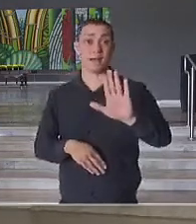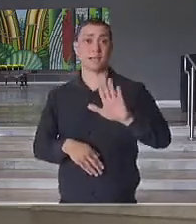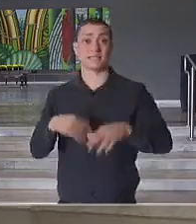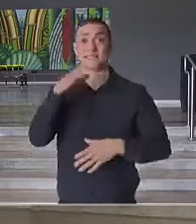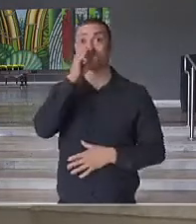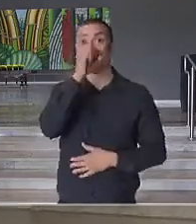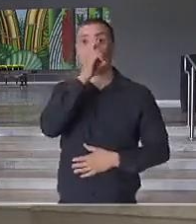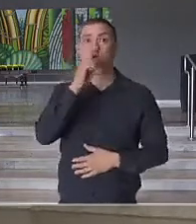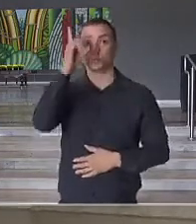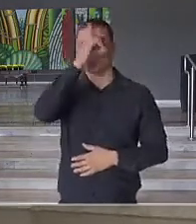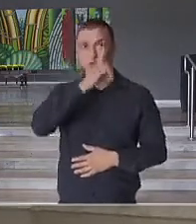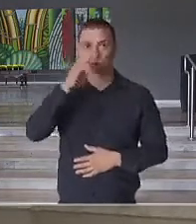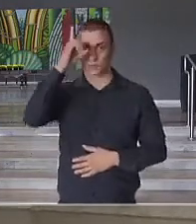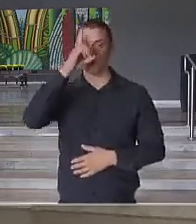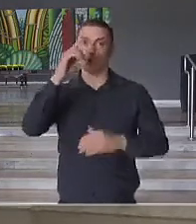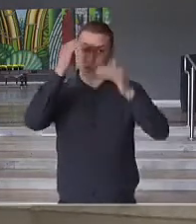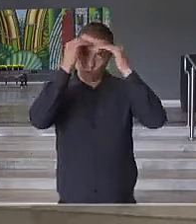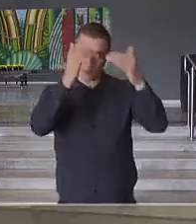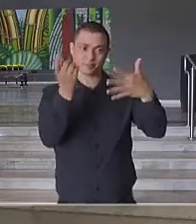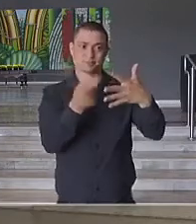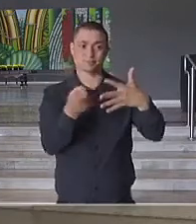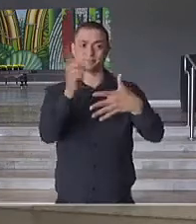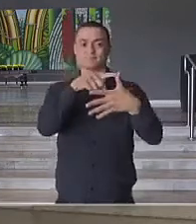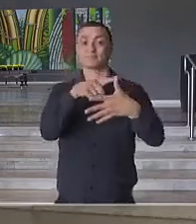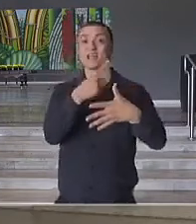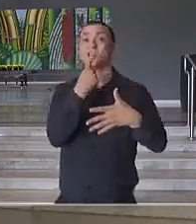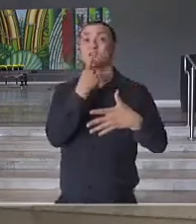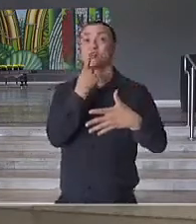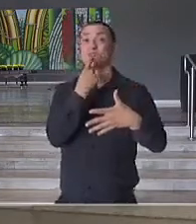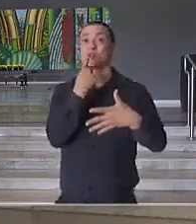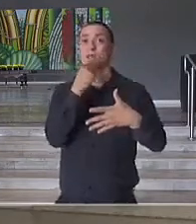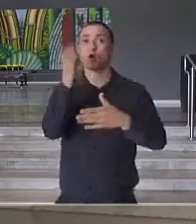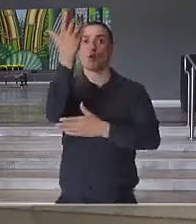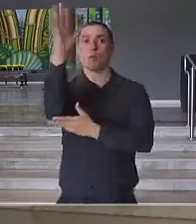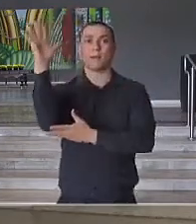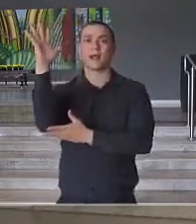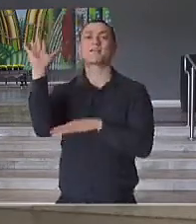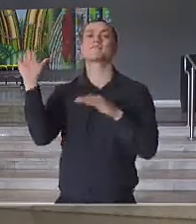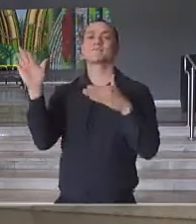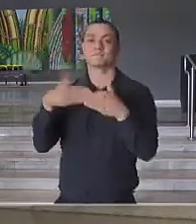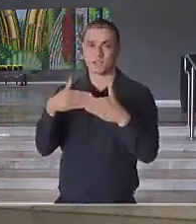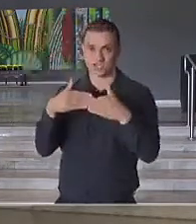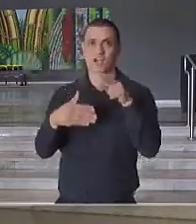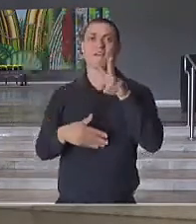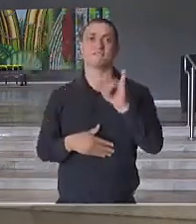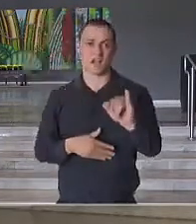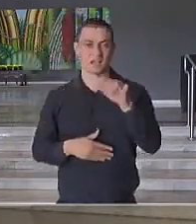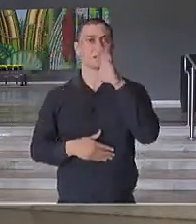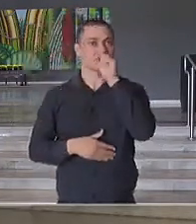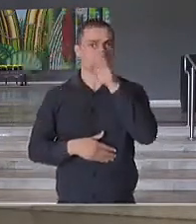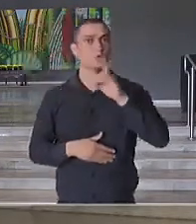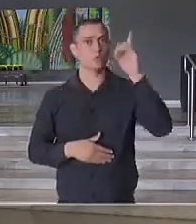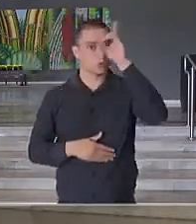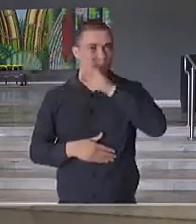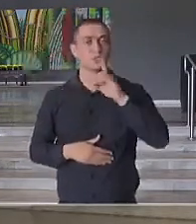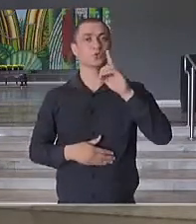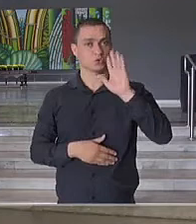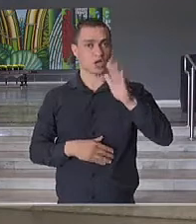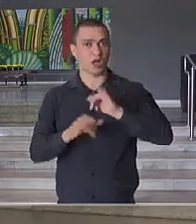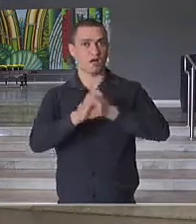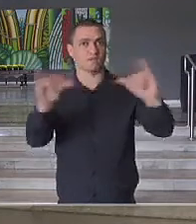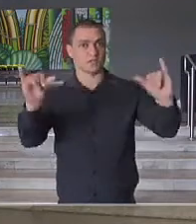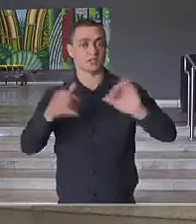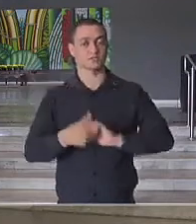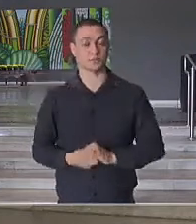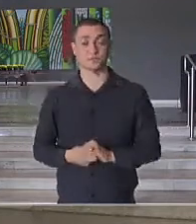de semana, respeitando a operação da fase vermelha, os parques vão fechar nos fins de semana que foram anunciados aqui